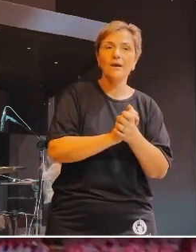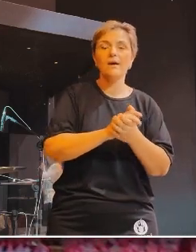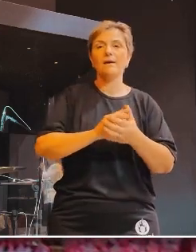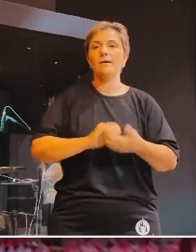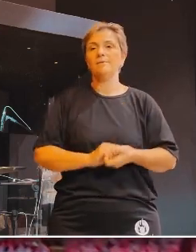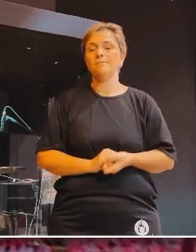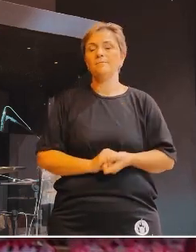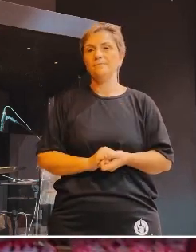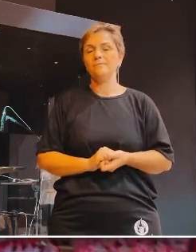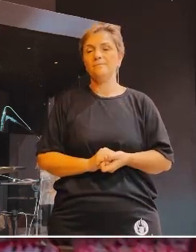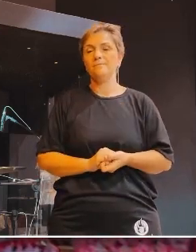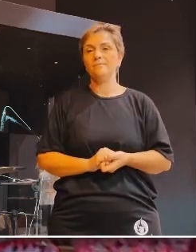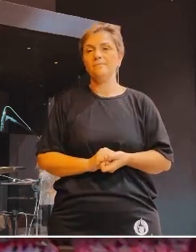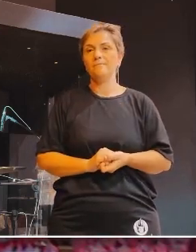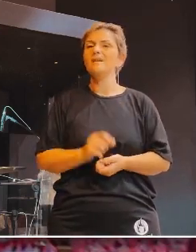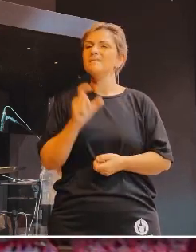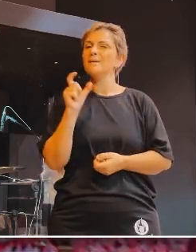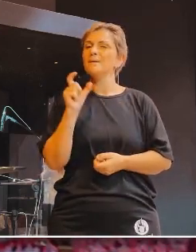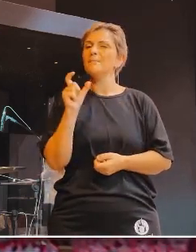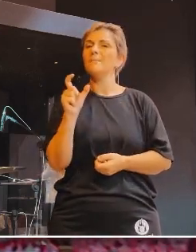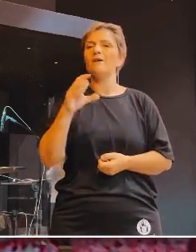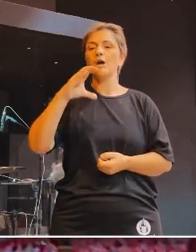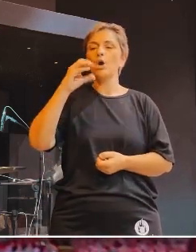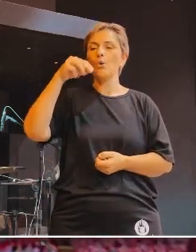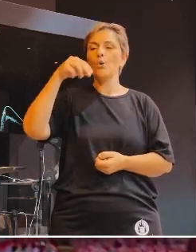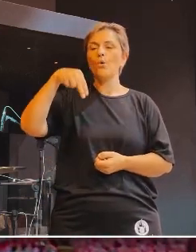Considere. E essa palavra considere é